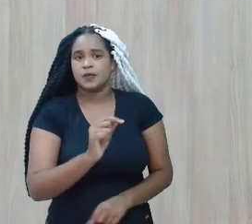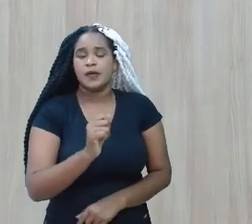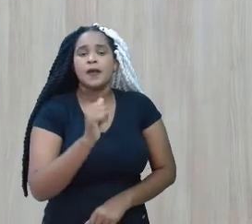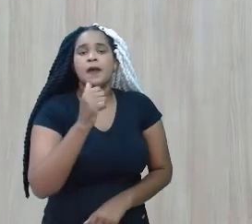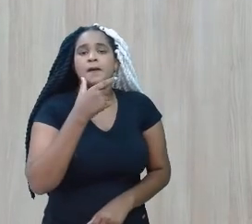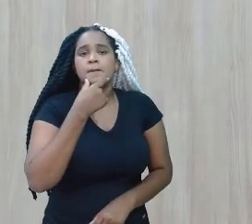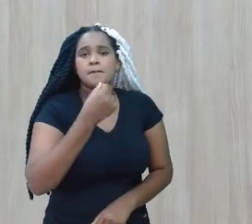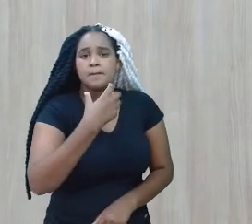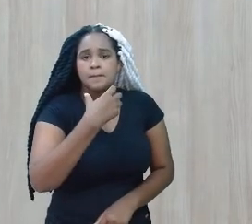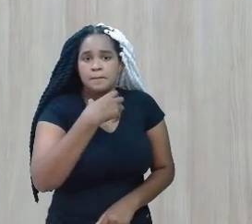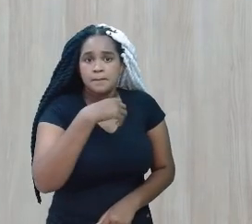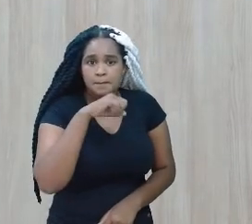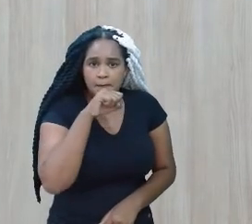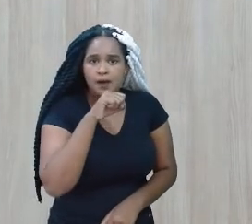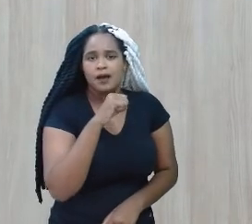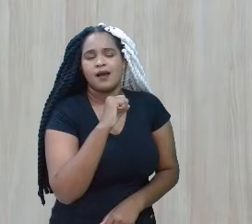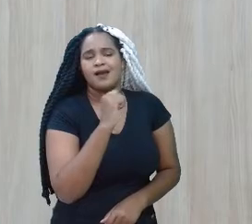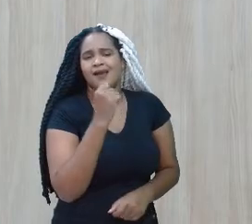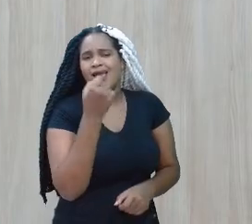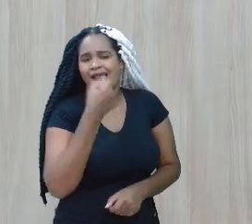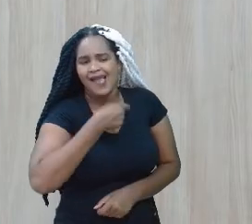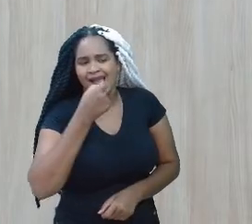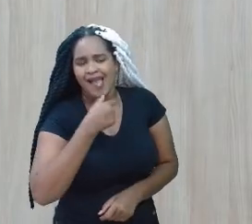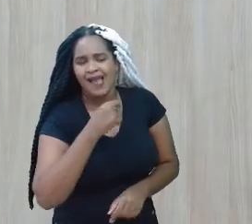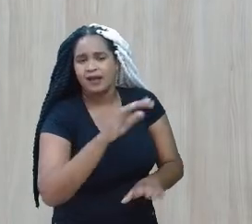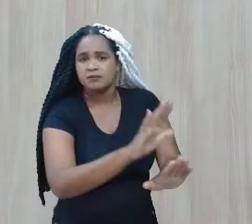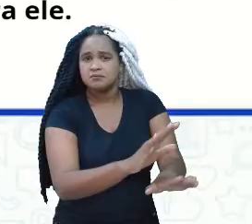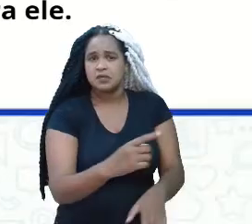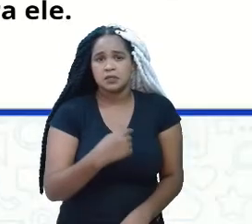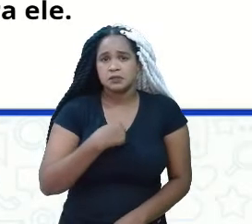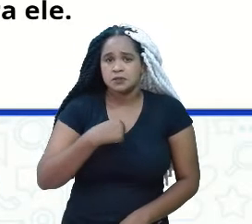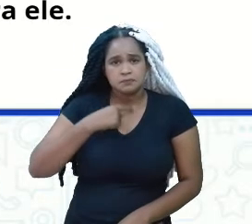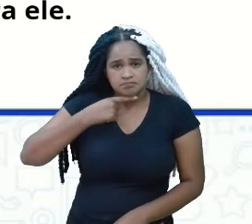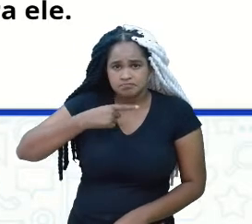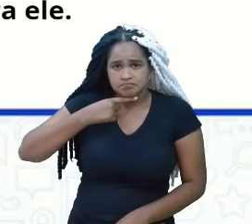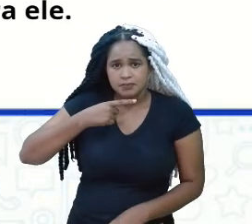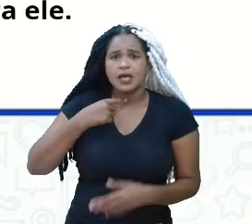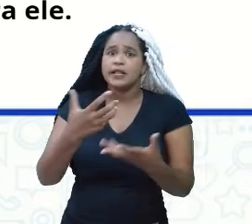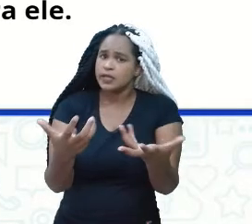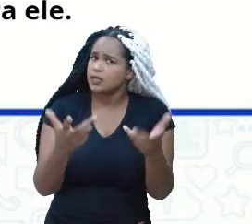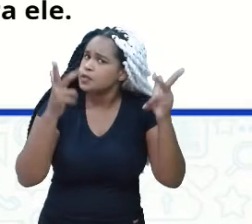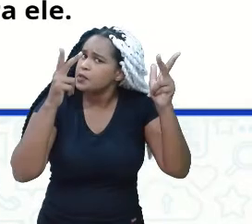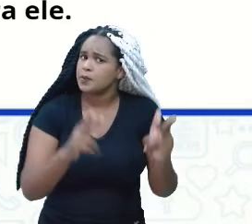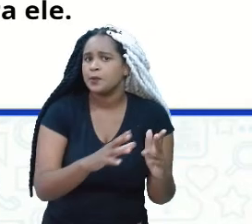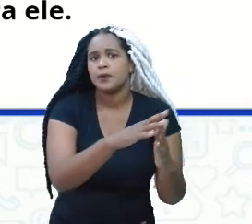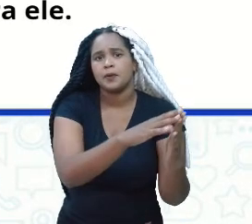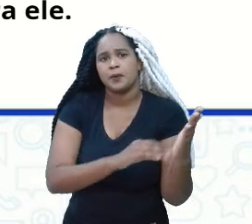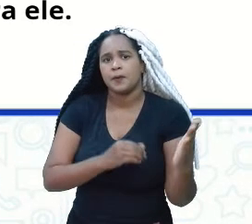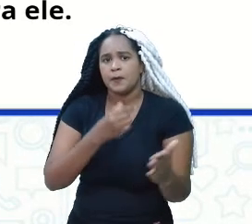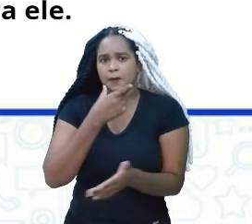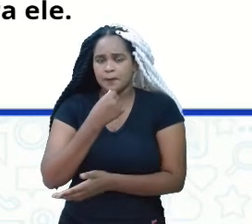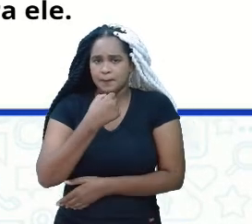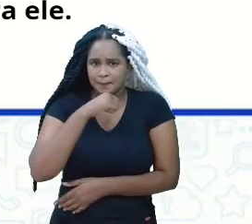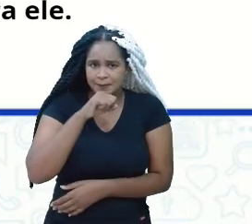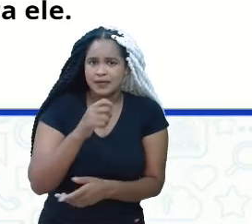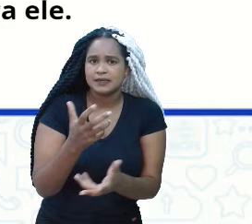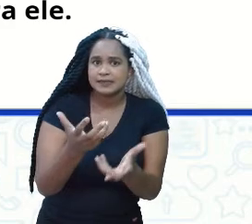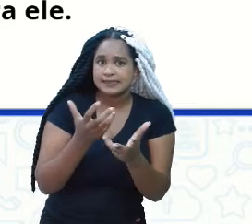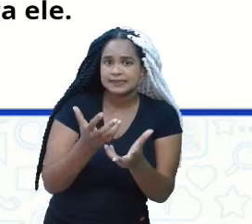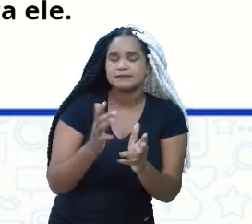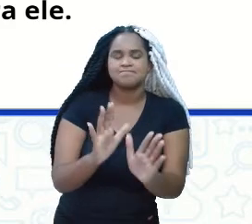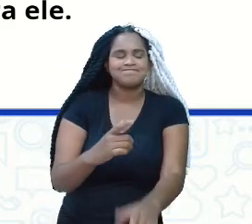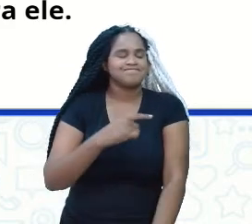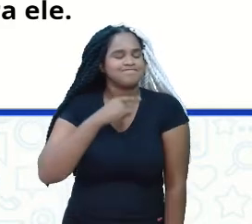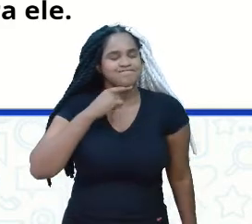engraçado, mas ele tentava fazer brincadeiras e ninguém ria dele. Ele queria ser parecido com o pai, ele queria ser engraçado, mas ele